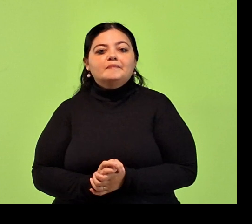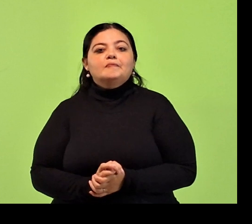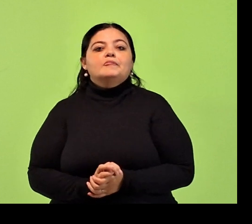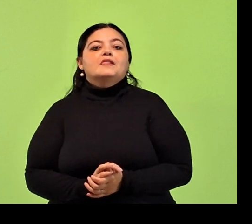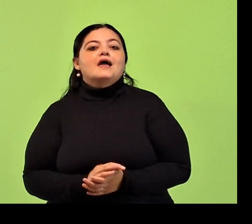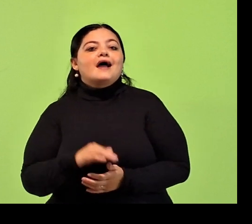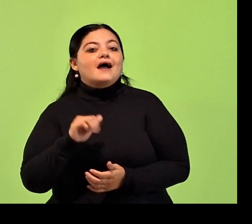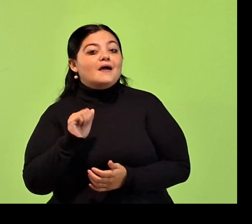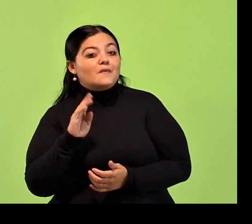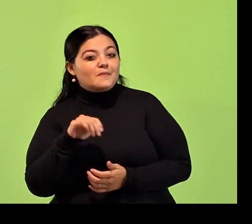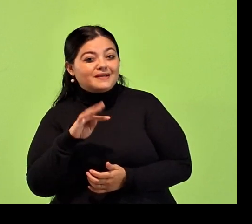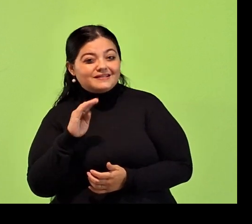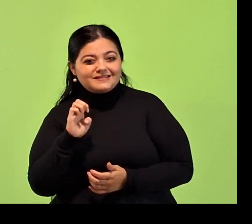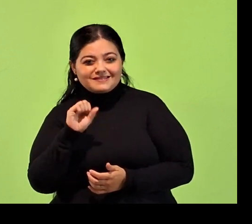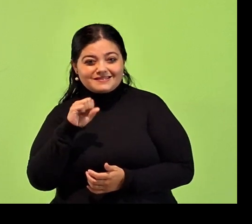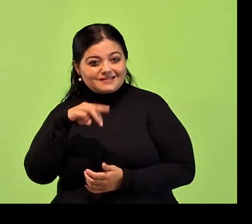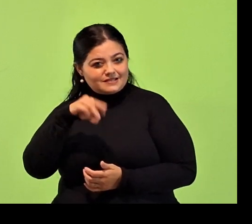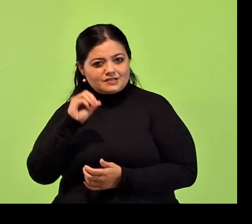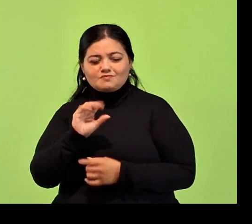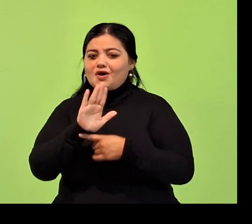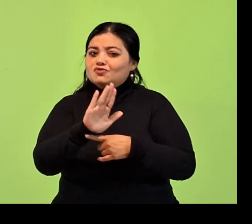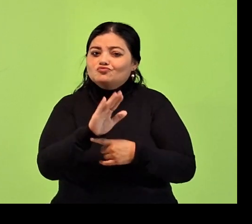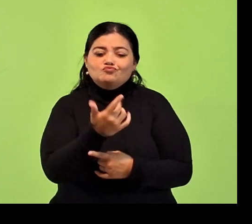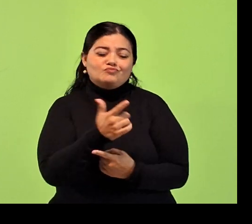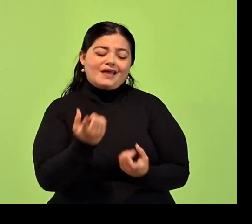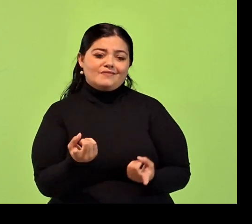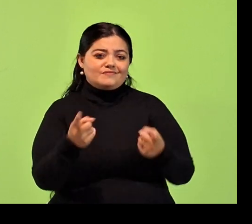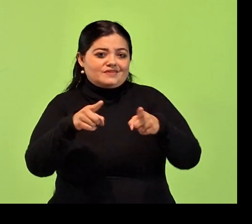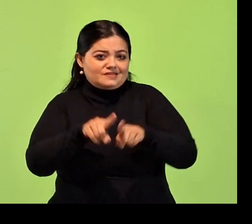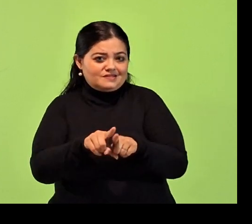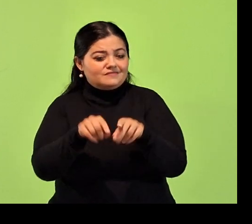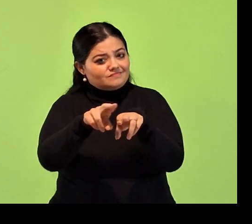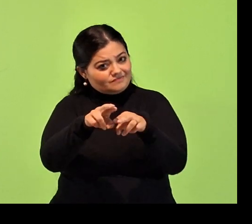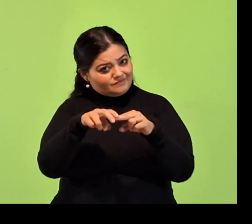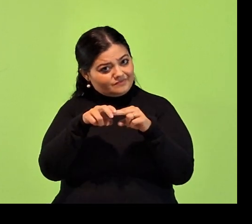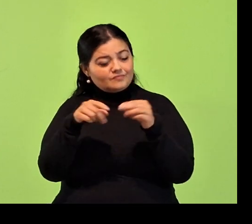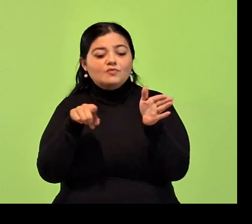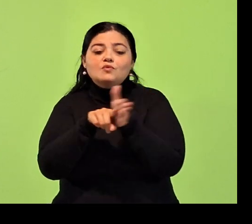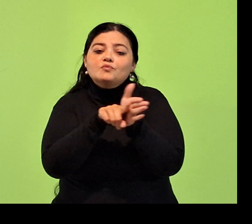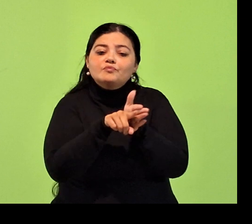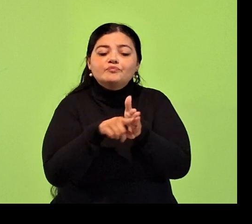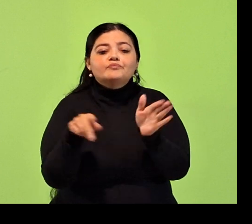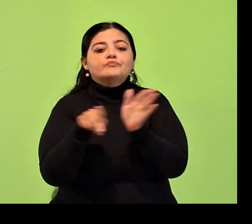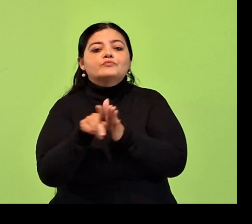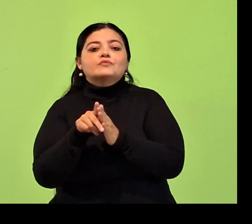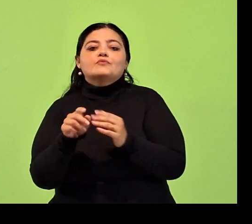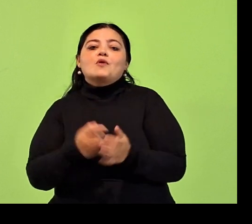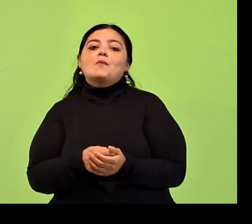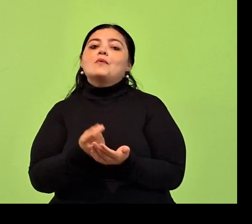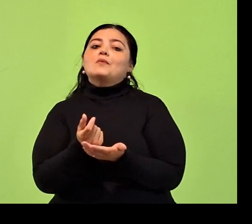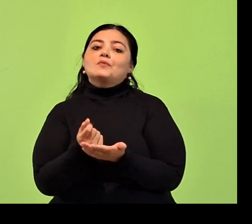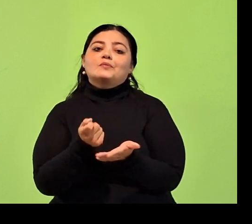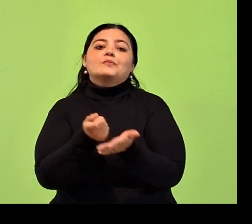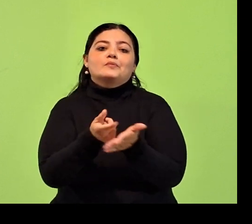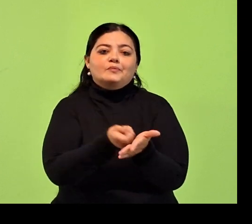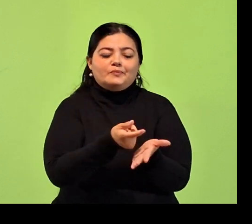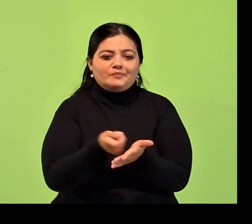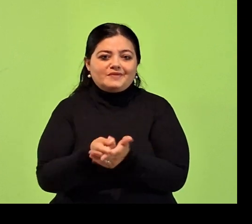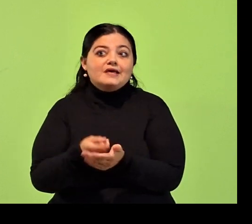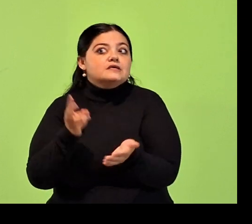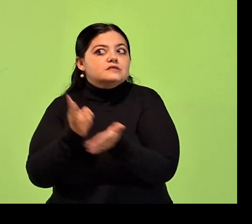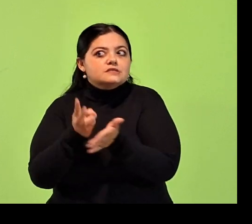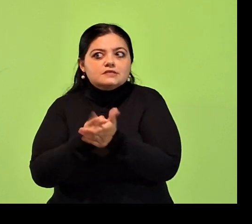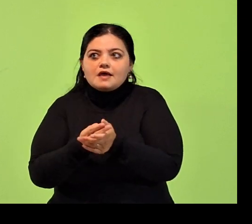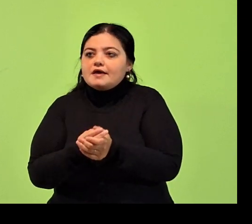Núcleo Abantesma não tem mantenedores. Dessa forma, os próprios pesquisadores arcam com os custos de sua pesquisa, recorrendo a editais